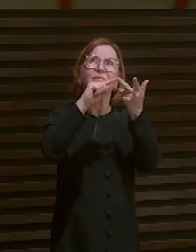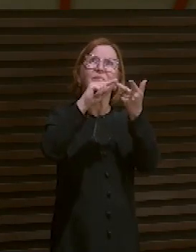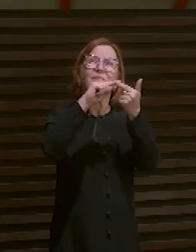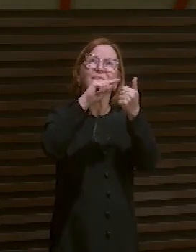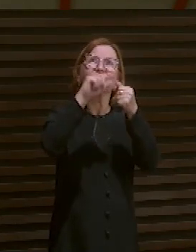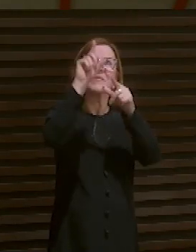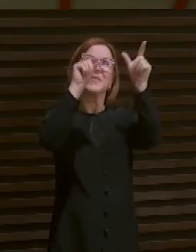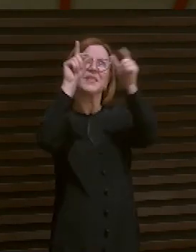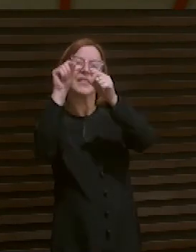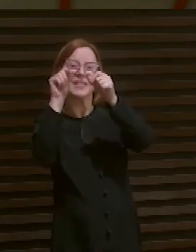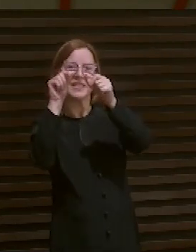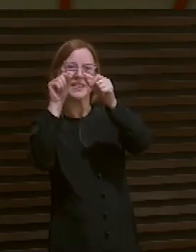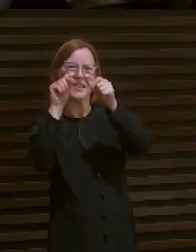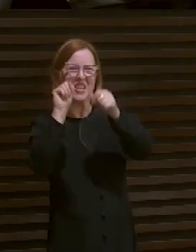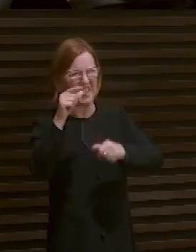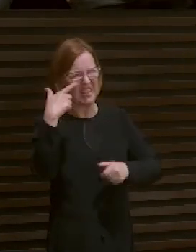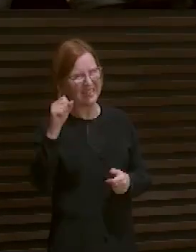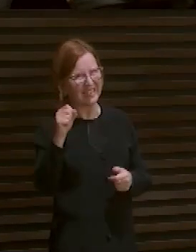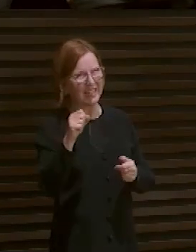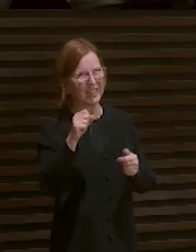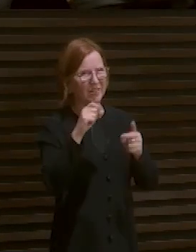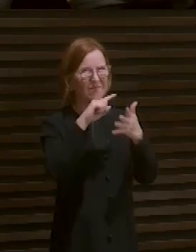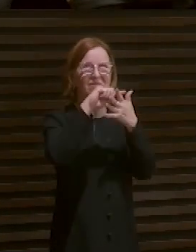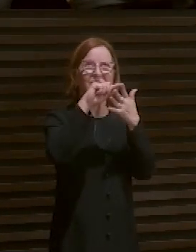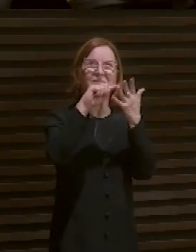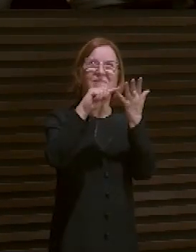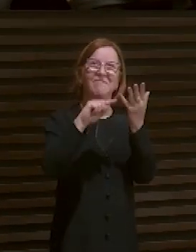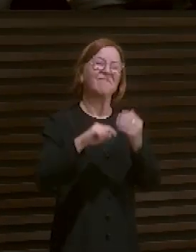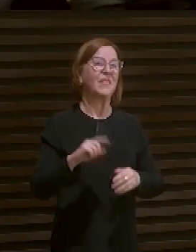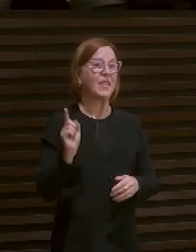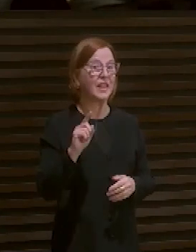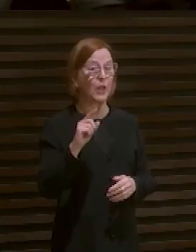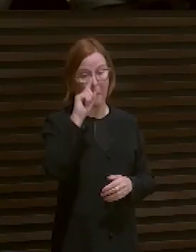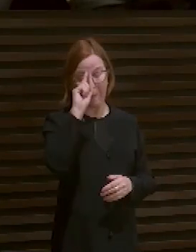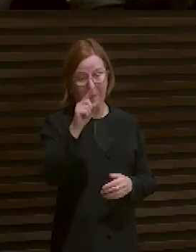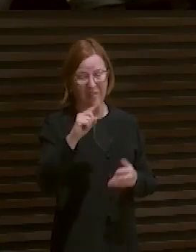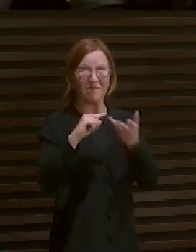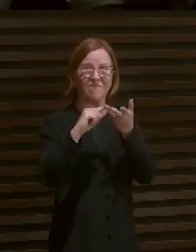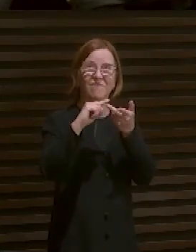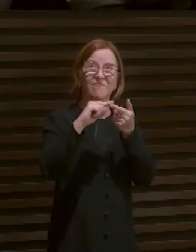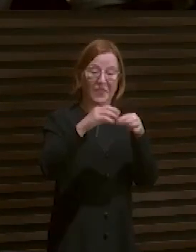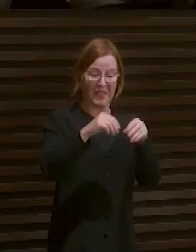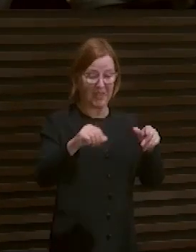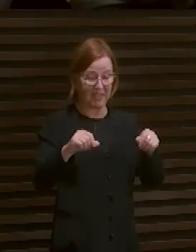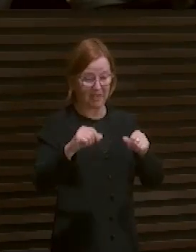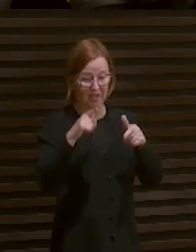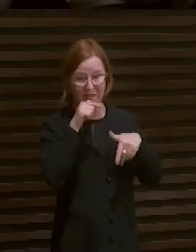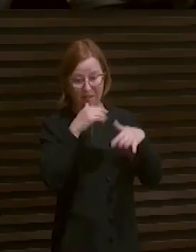contar. Ele não mandou contar a areia do mar, não. Ele mandou contar as